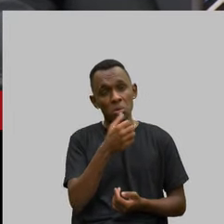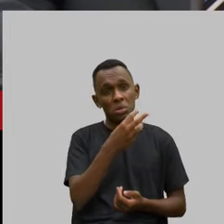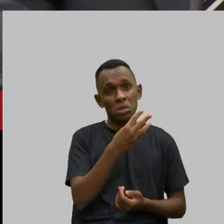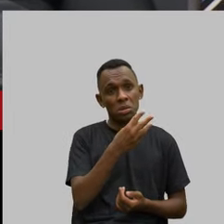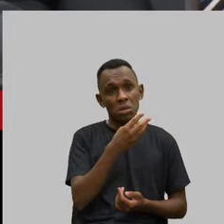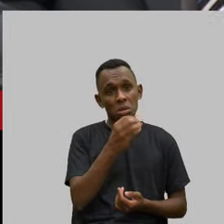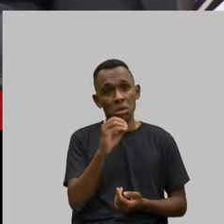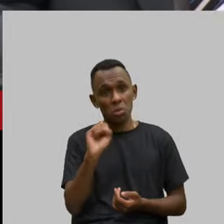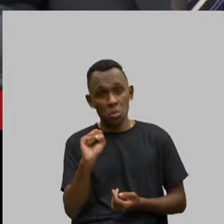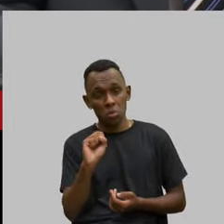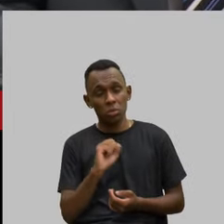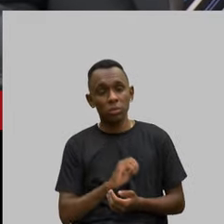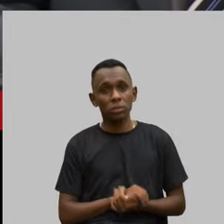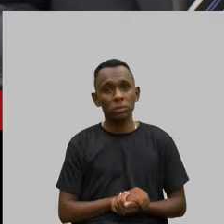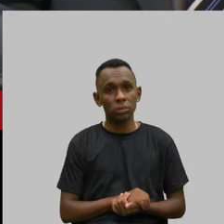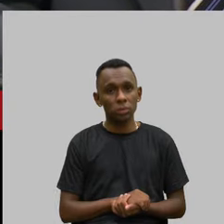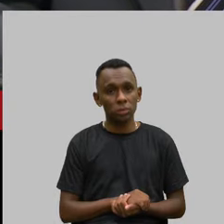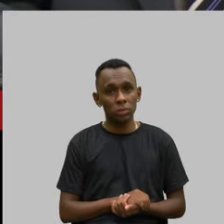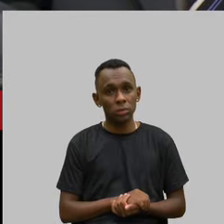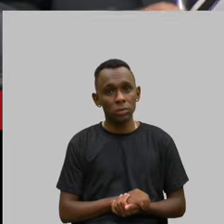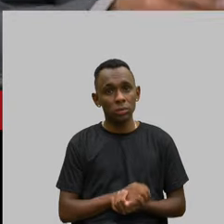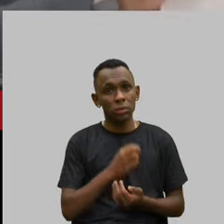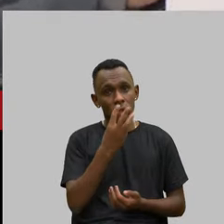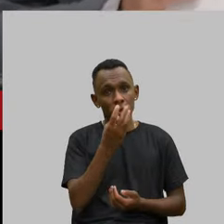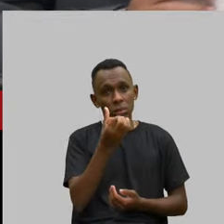308 367